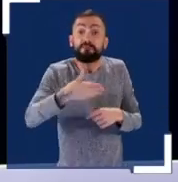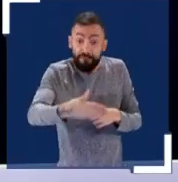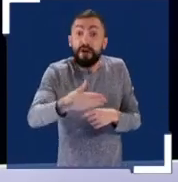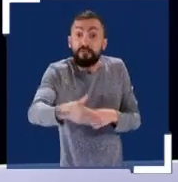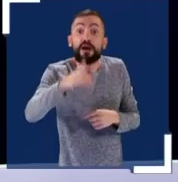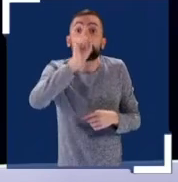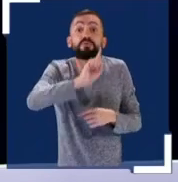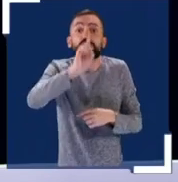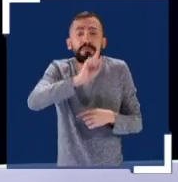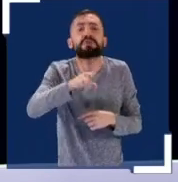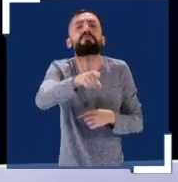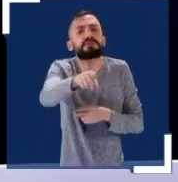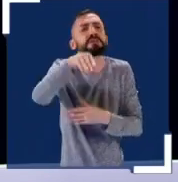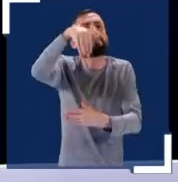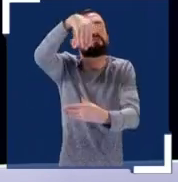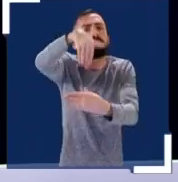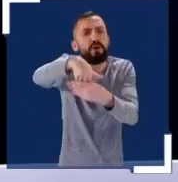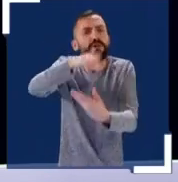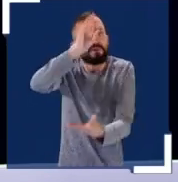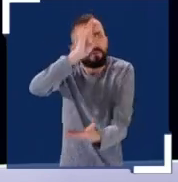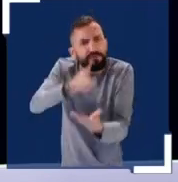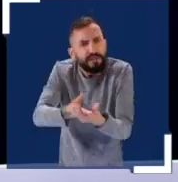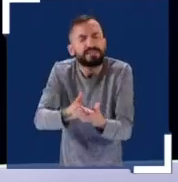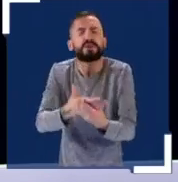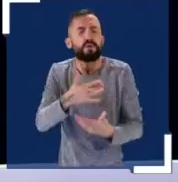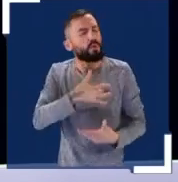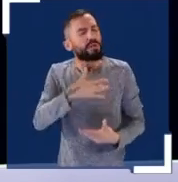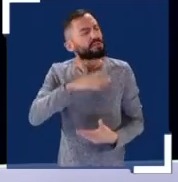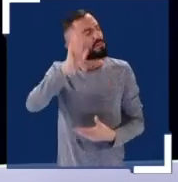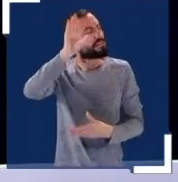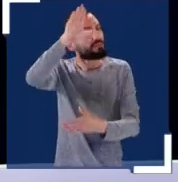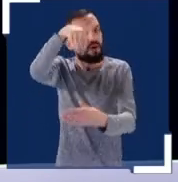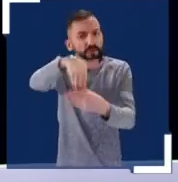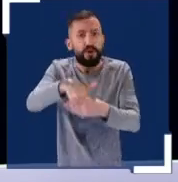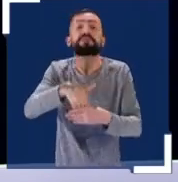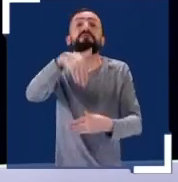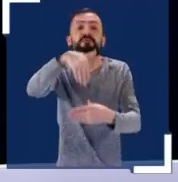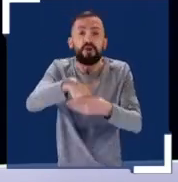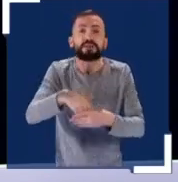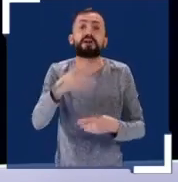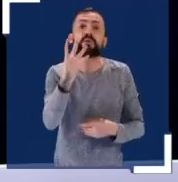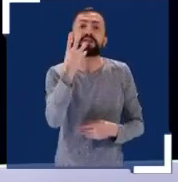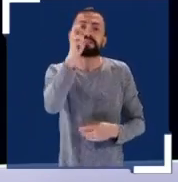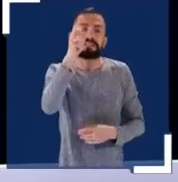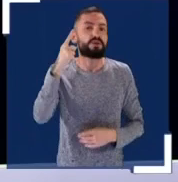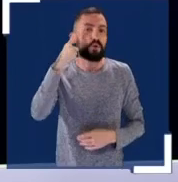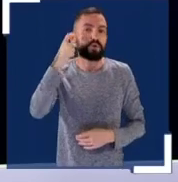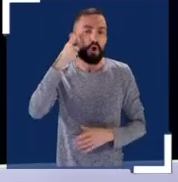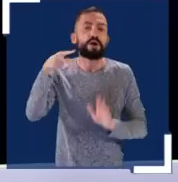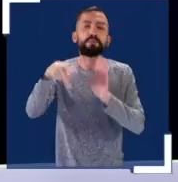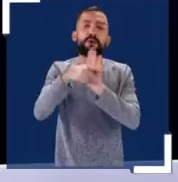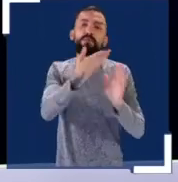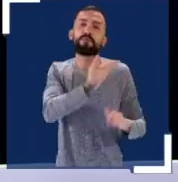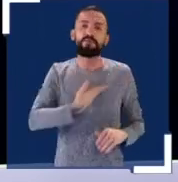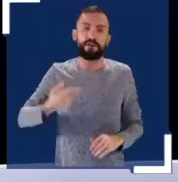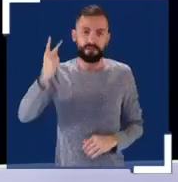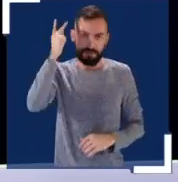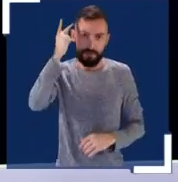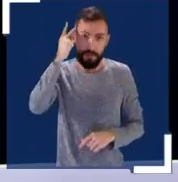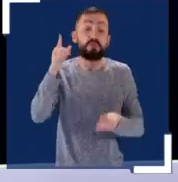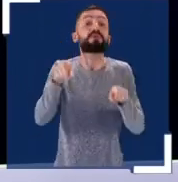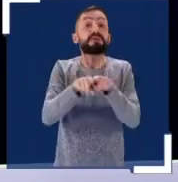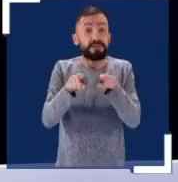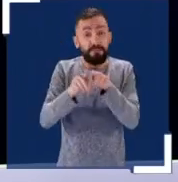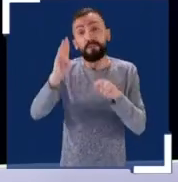no próximo domingo, vote com confiança, vote com o coração, vote João Dória 45 para o governo de São Paulo e vote também